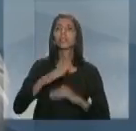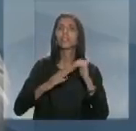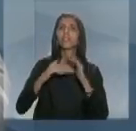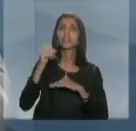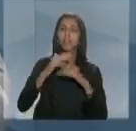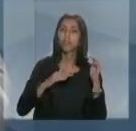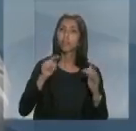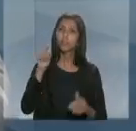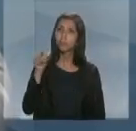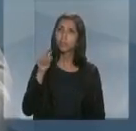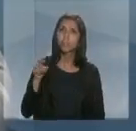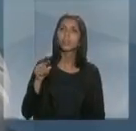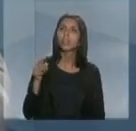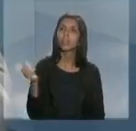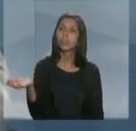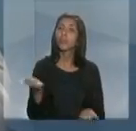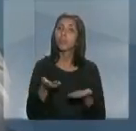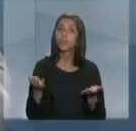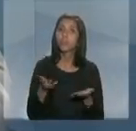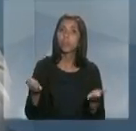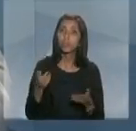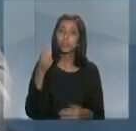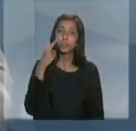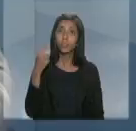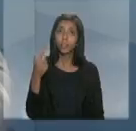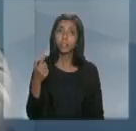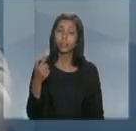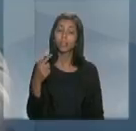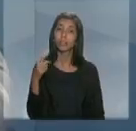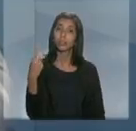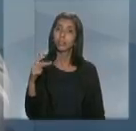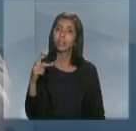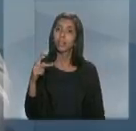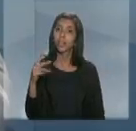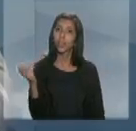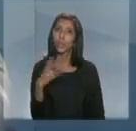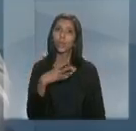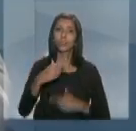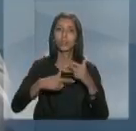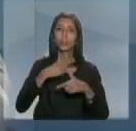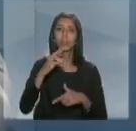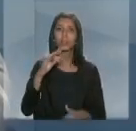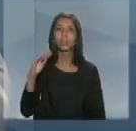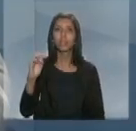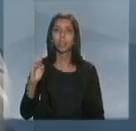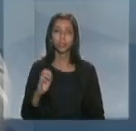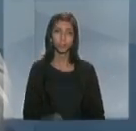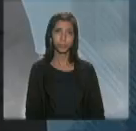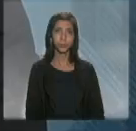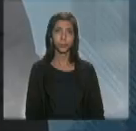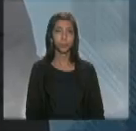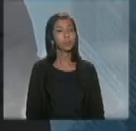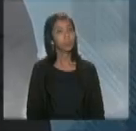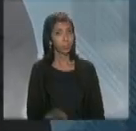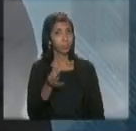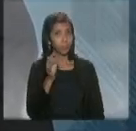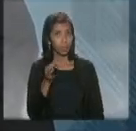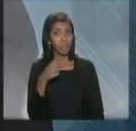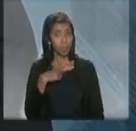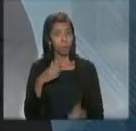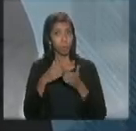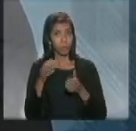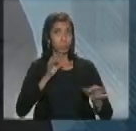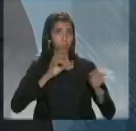na sua carreira? O que é que você traz agora para essa função no TCE? Sim, quando